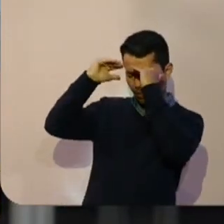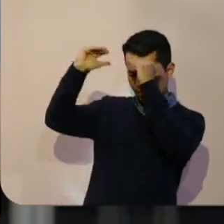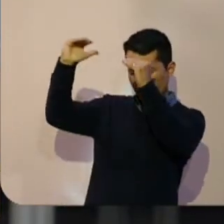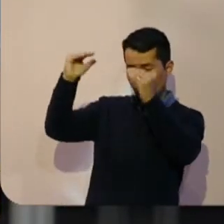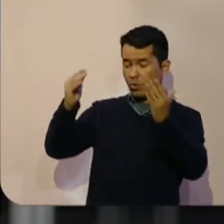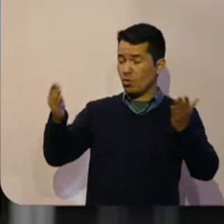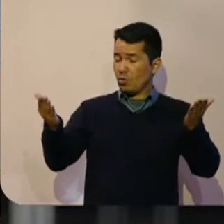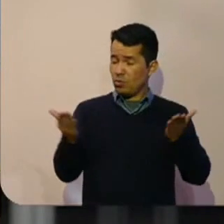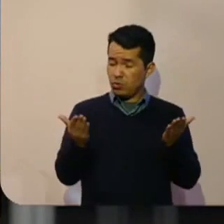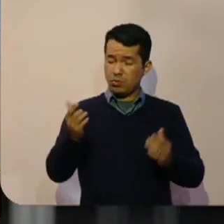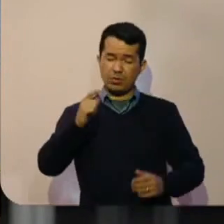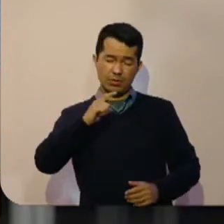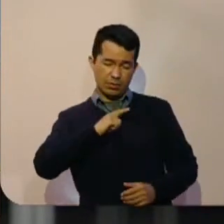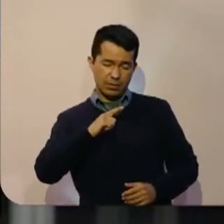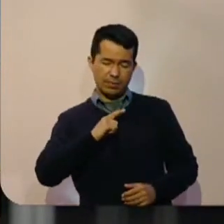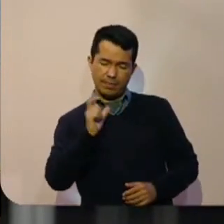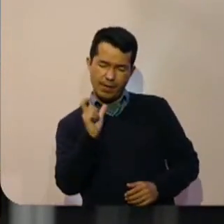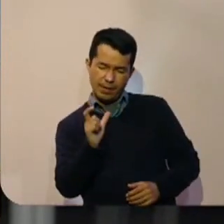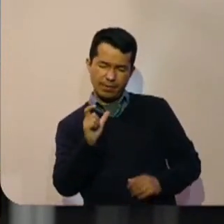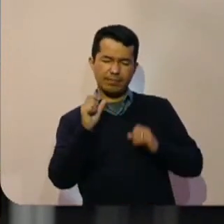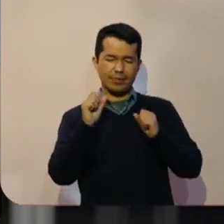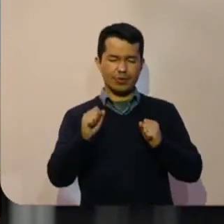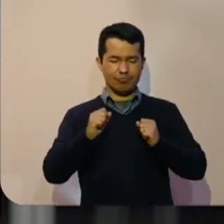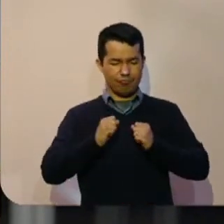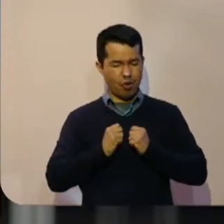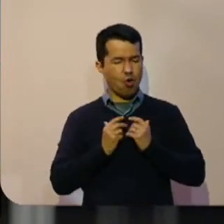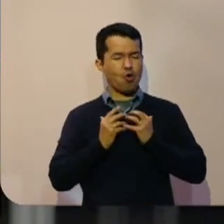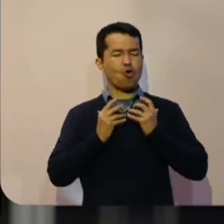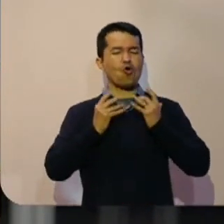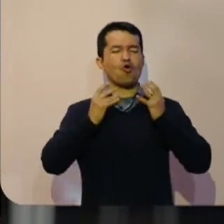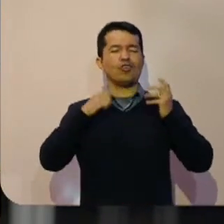vidas. E que o amor de Deus, o nosso Pai,